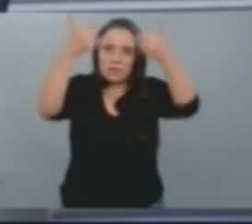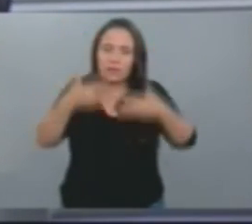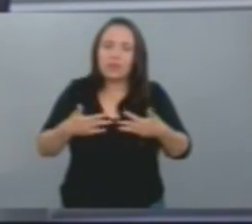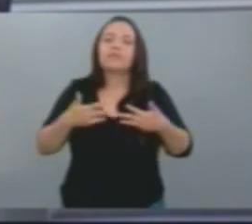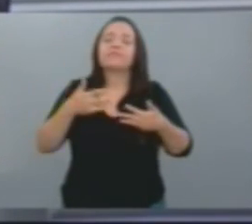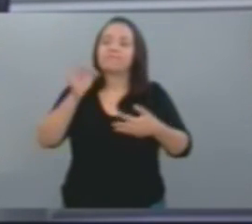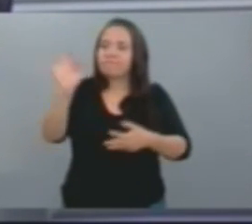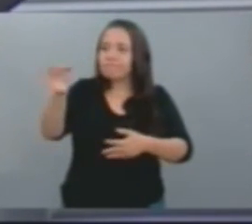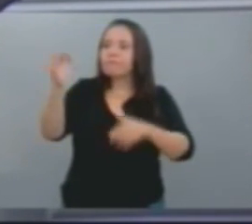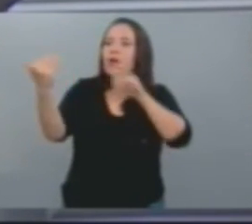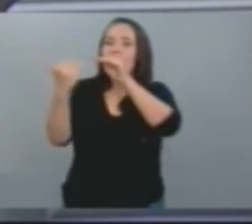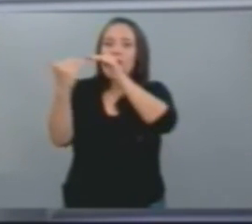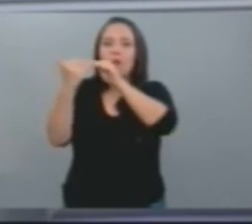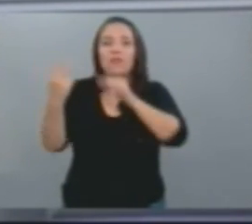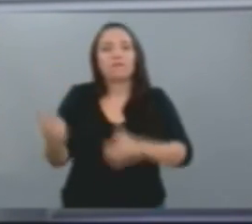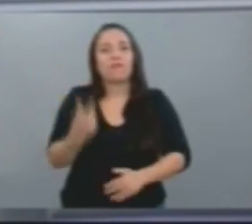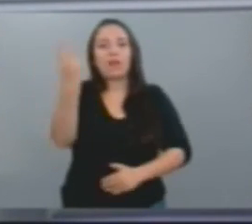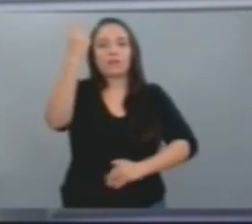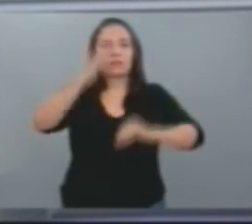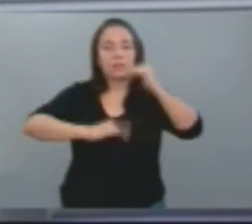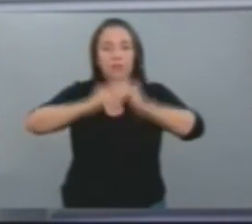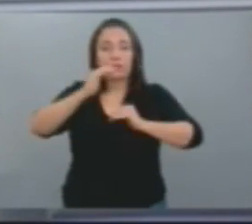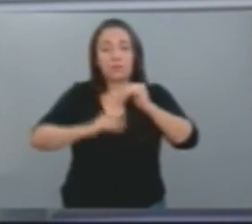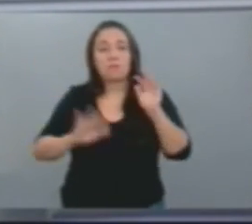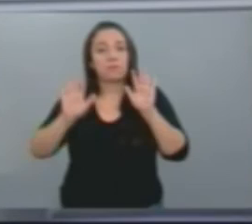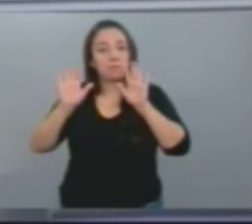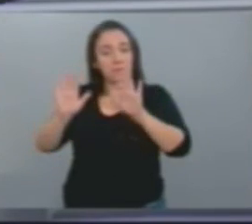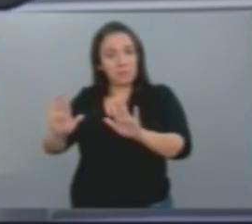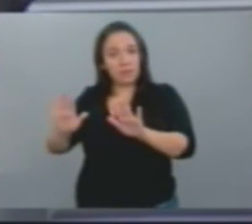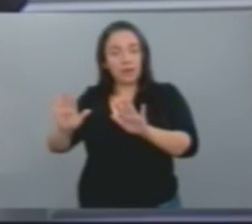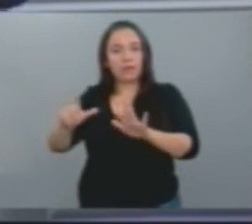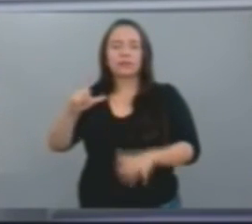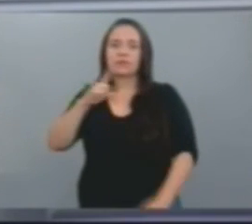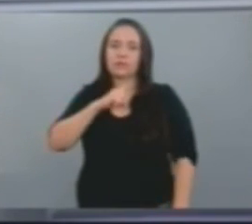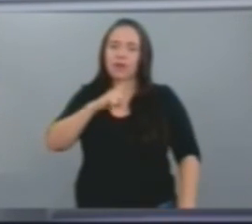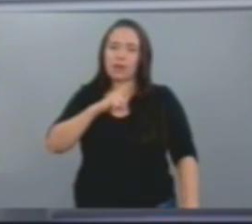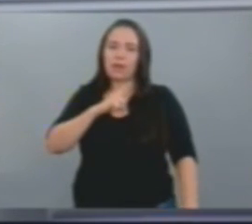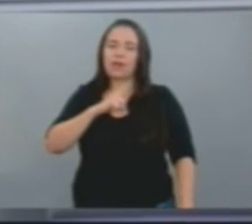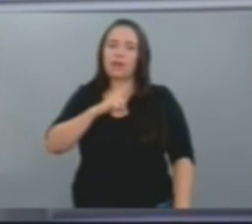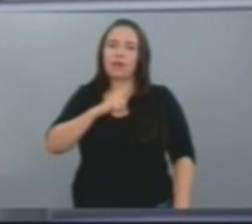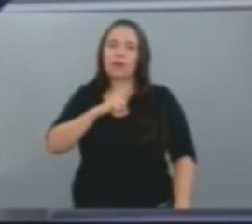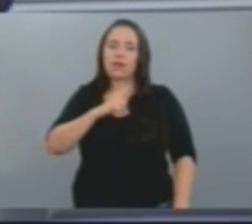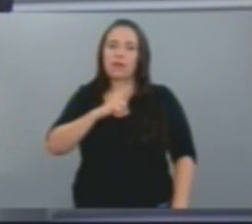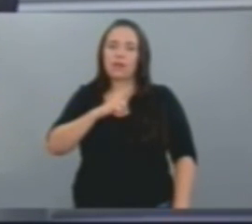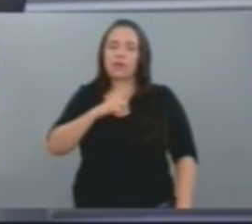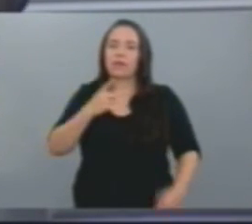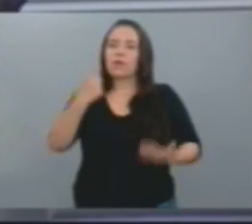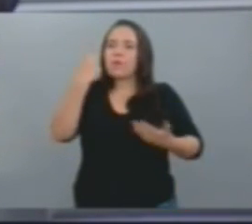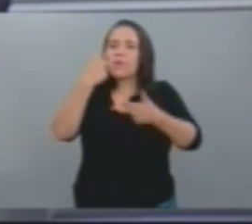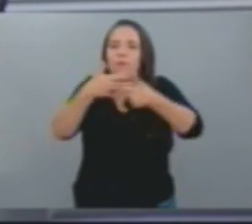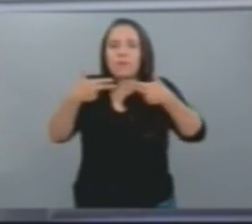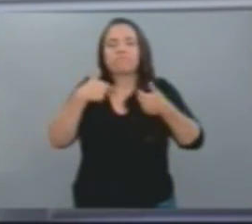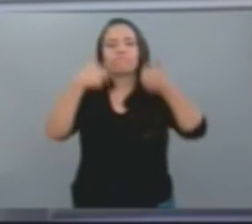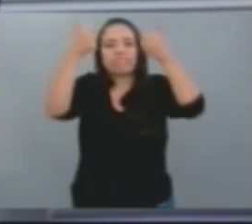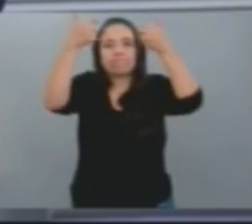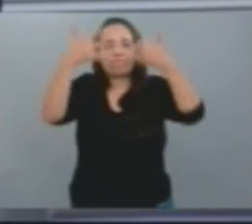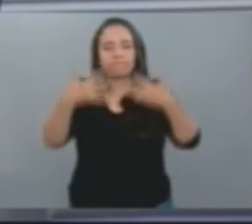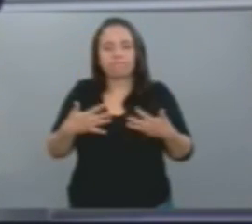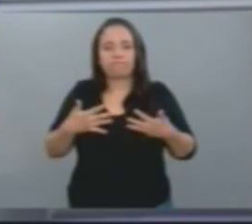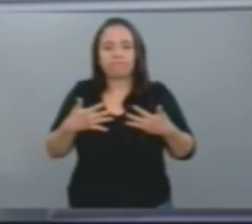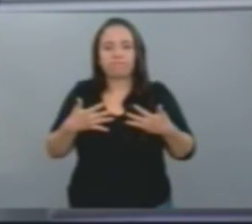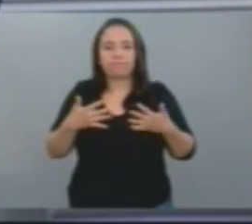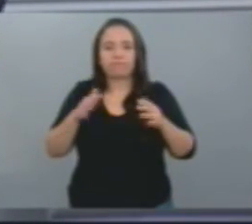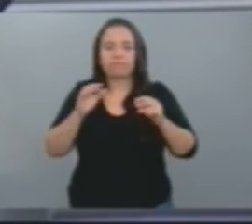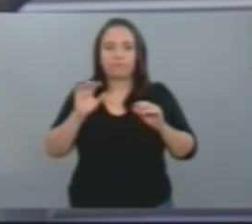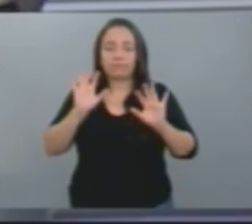dos profissionais da educação. Mas, deputado Renato, há um ponto que eu queria pedir permissão para me afastar